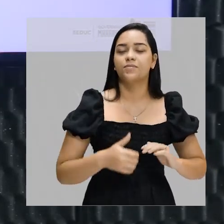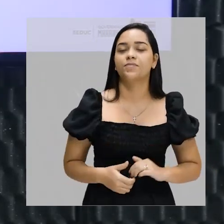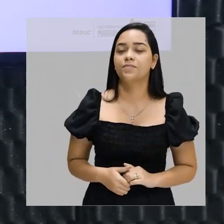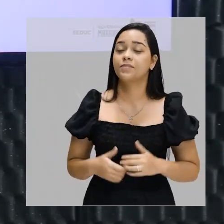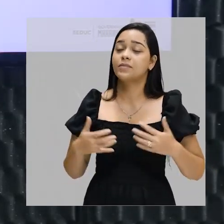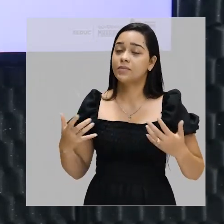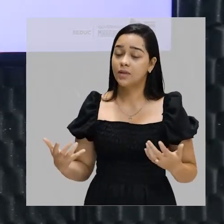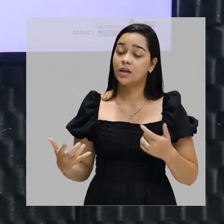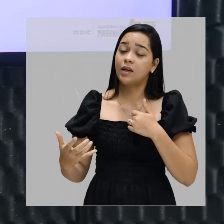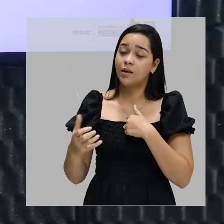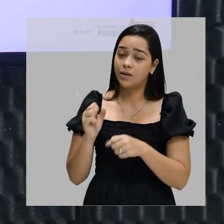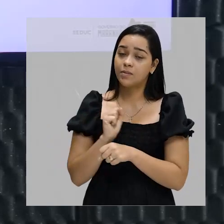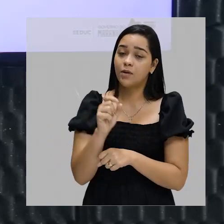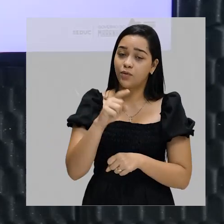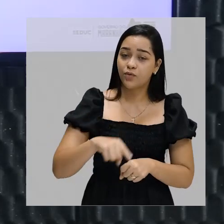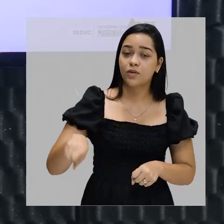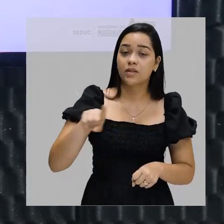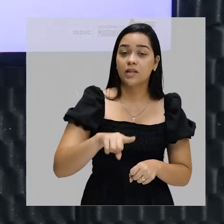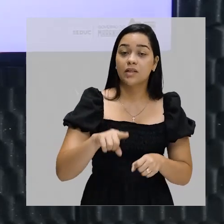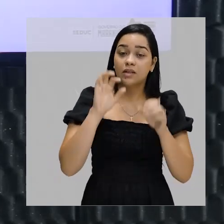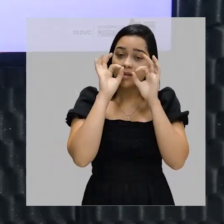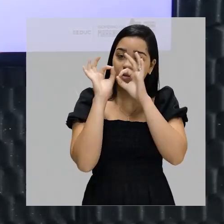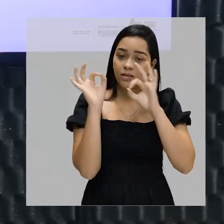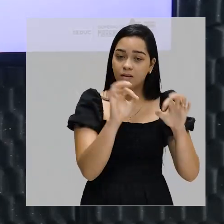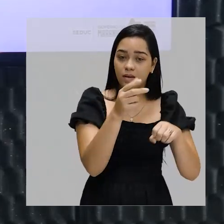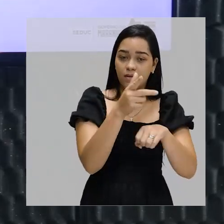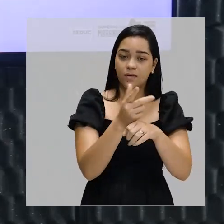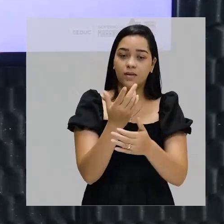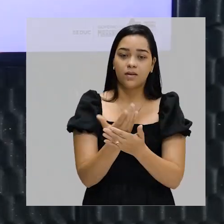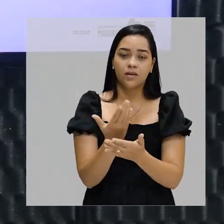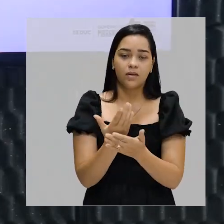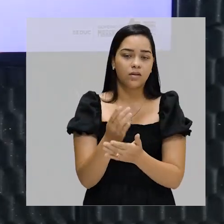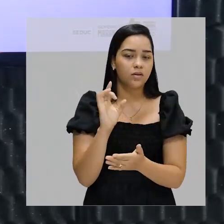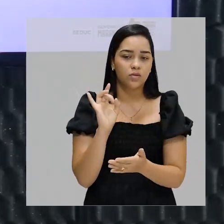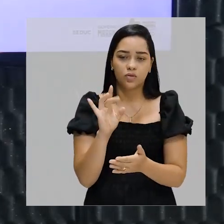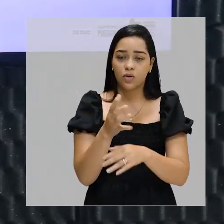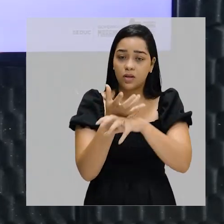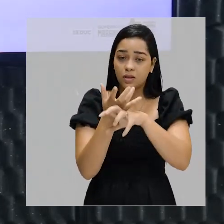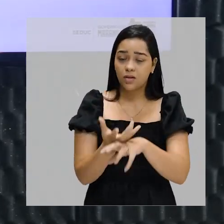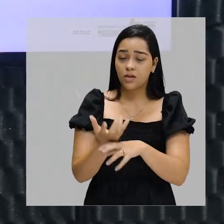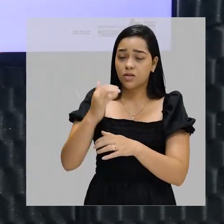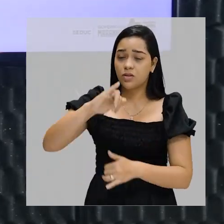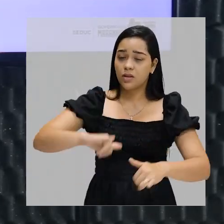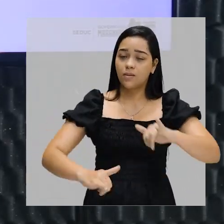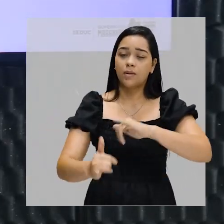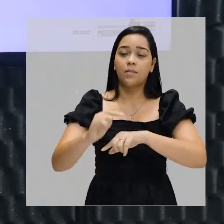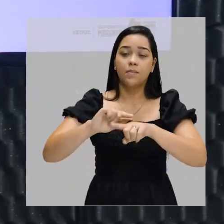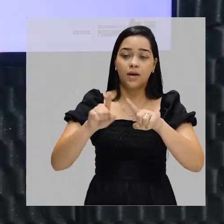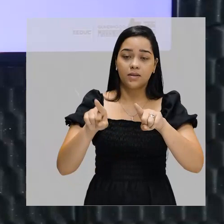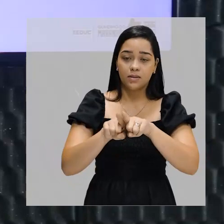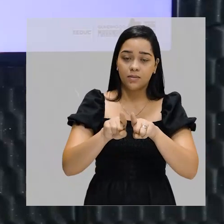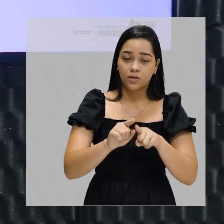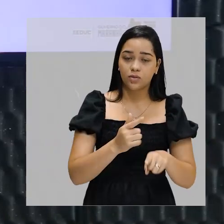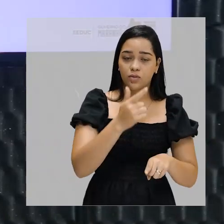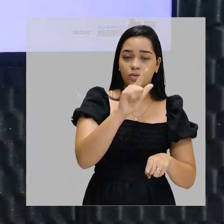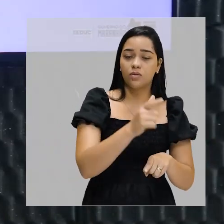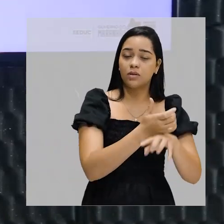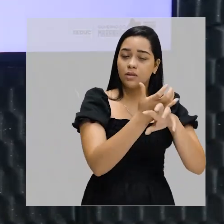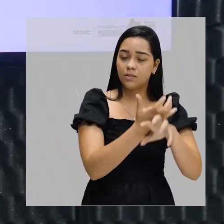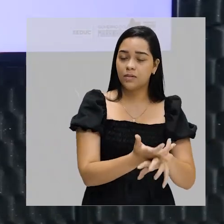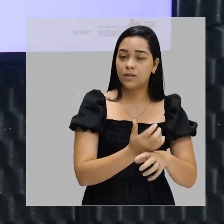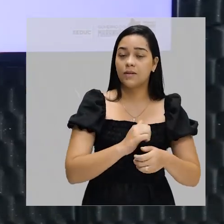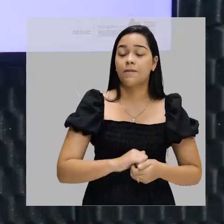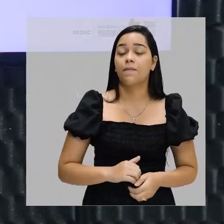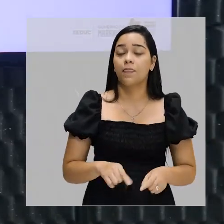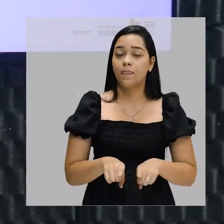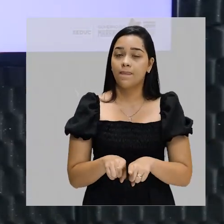Bom, turminha, espero que vocês estejam acompanhando as nossas aulas, não apenas as aulas de Química, mas também dos outros componentes curriculares.